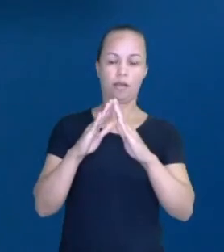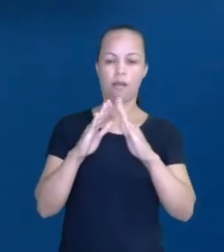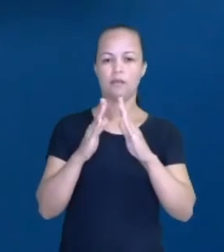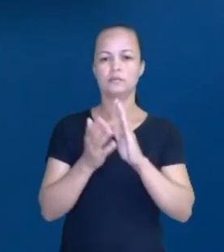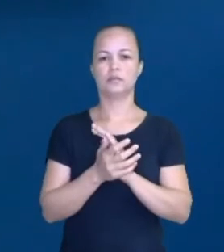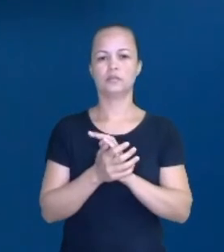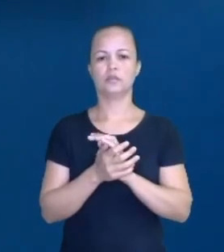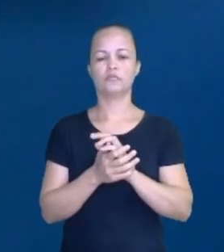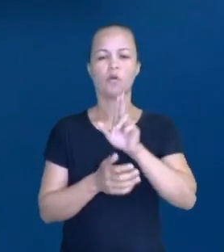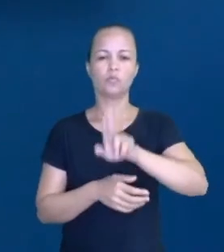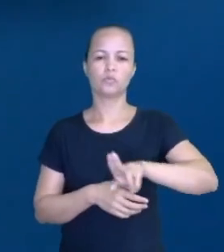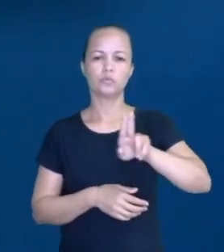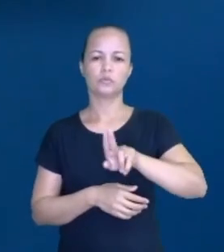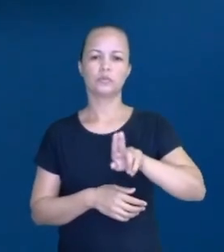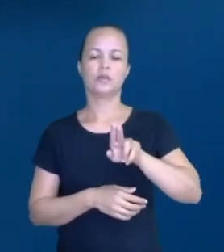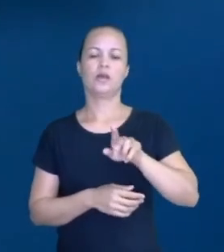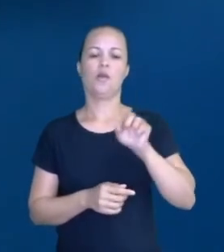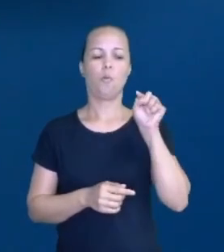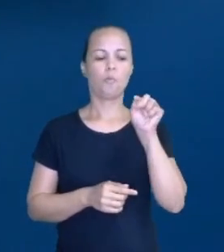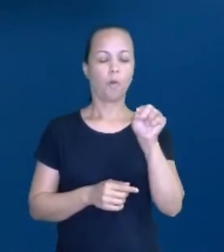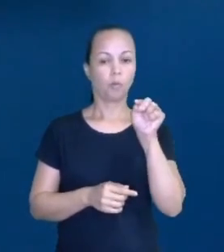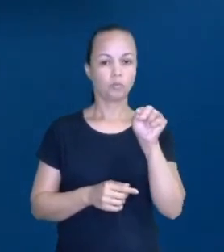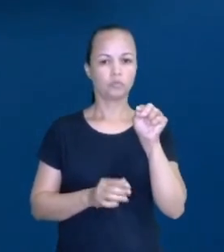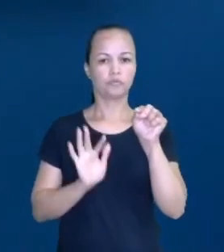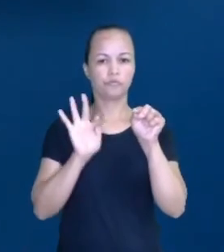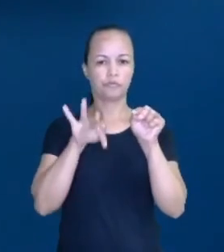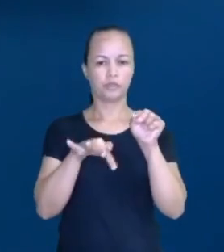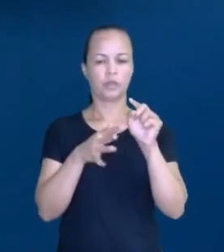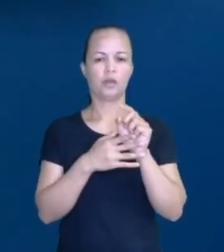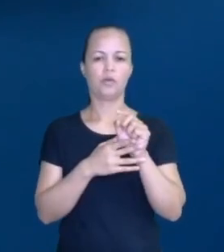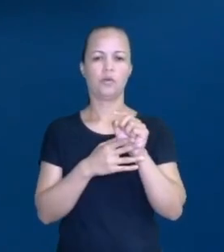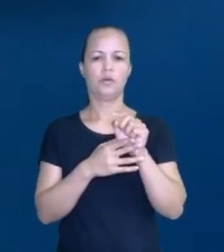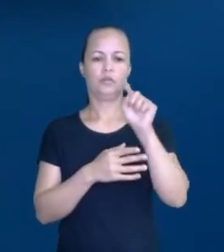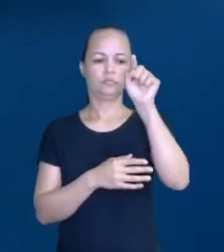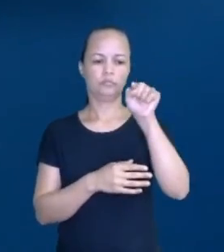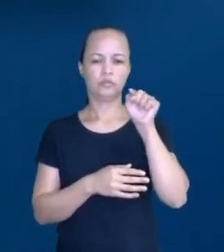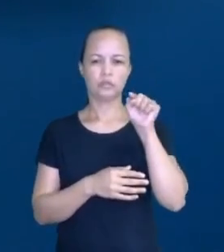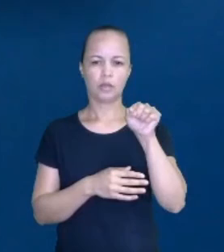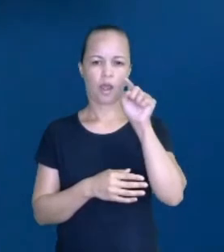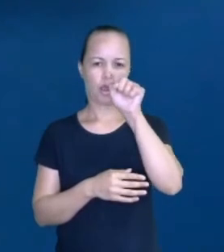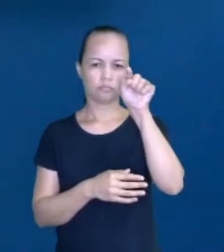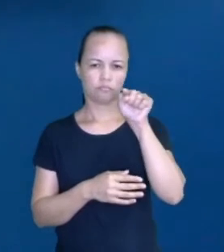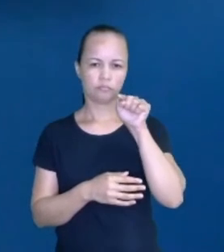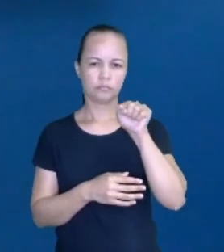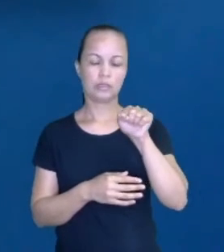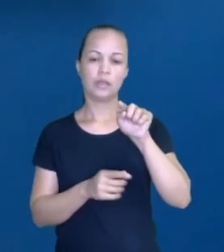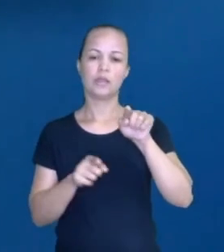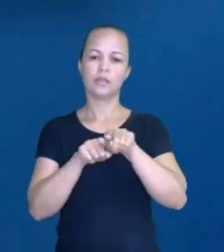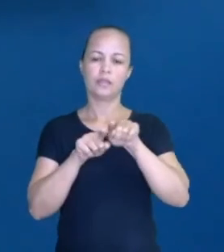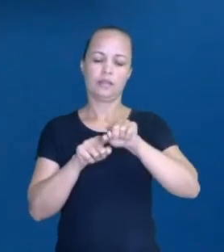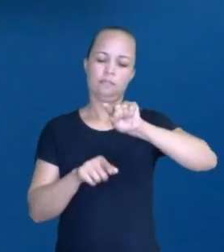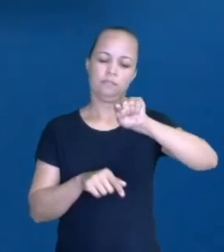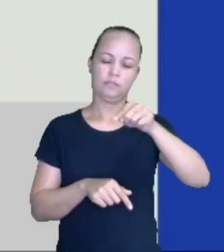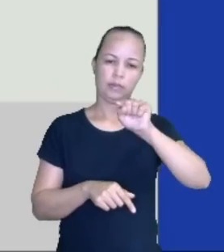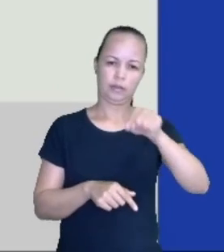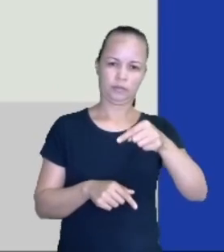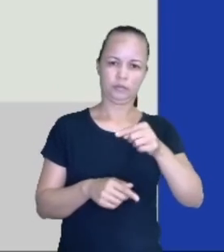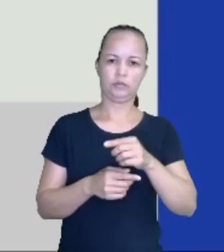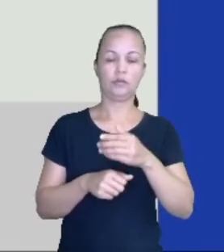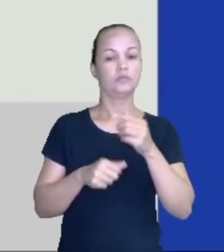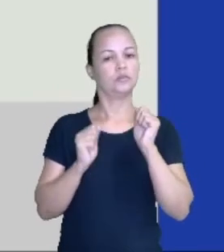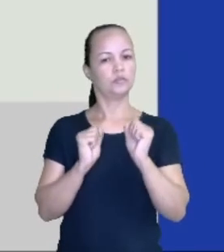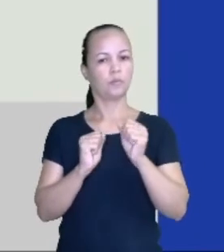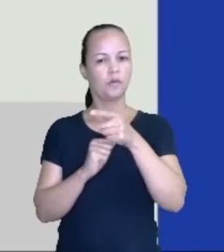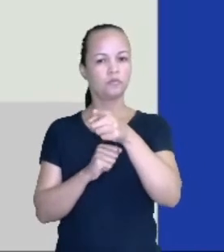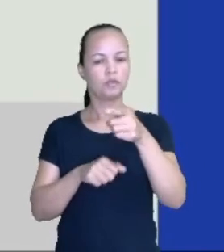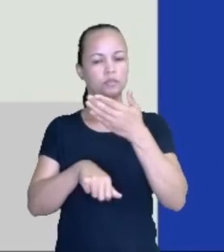o ponto final, depois o ponto de interrogação, o ponto de exclamação e a vírgula, tá? Vocês podem fazer aí para praticar,